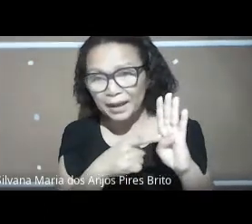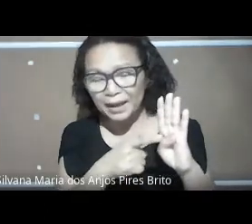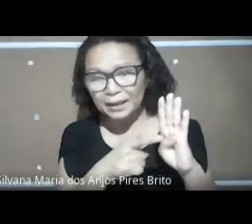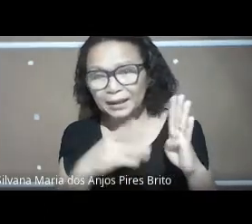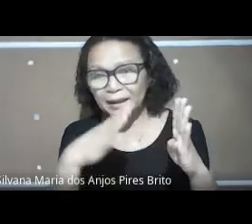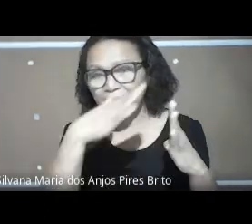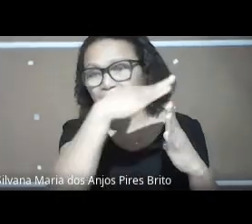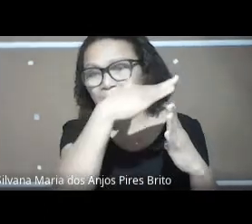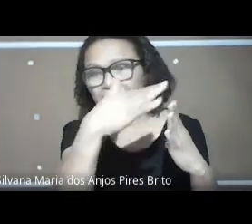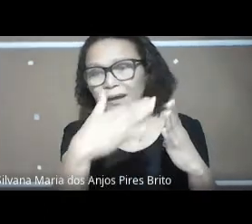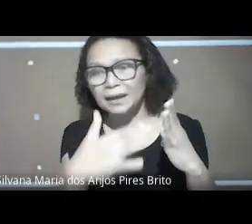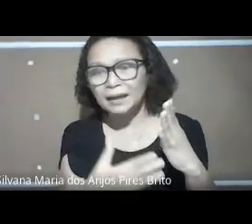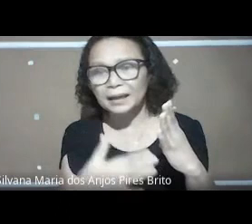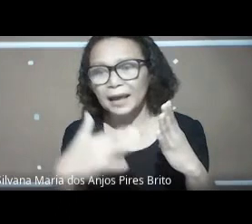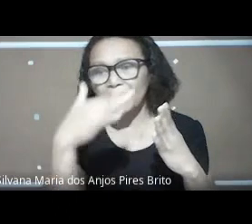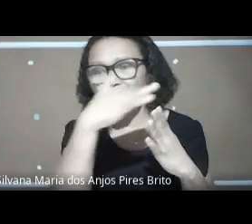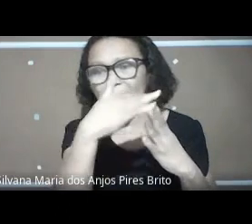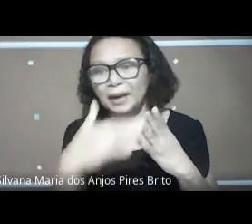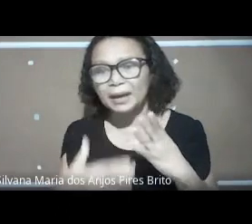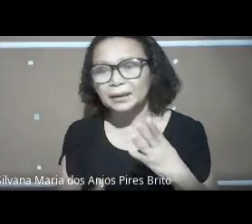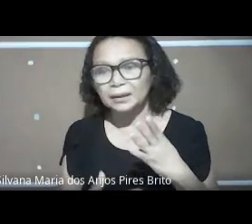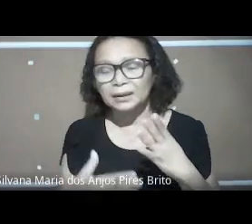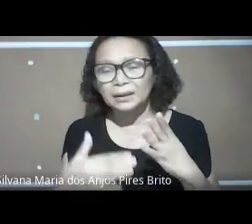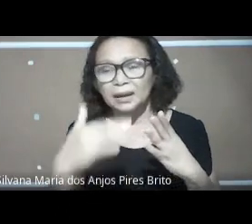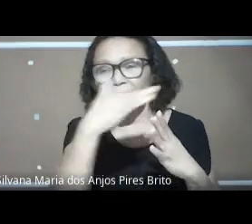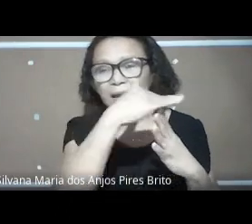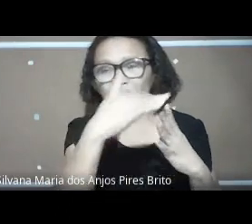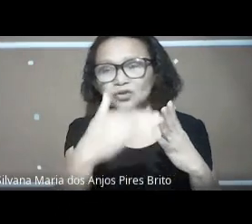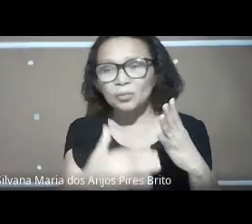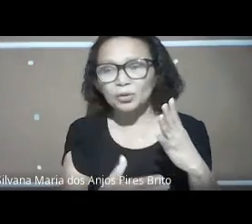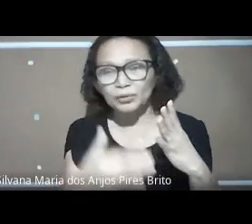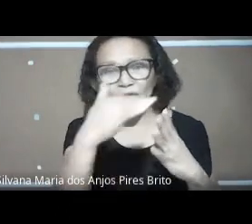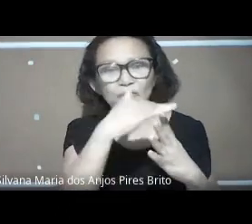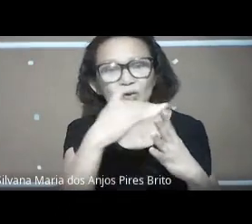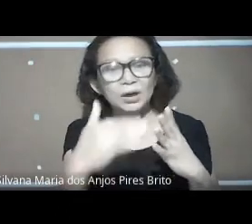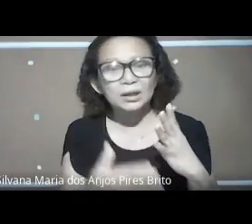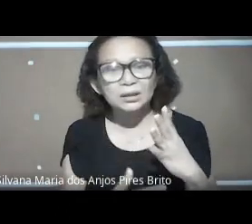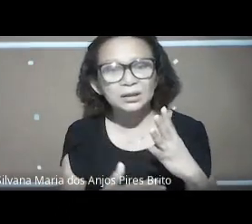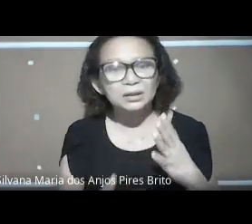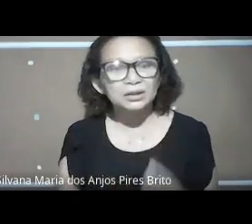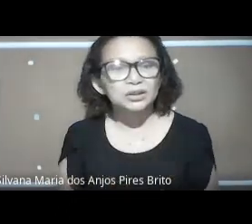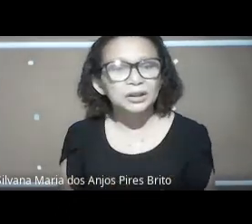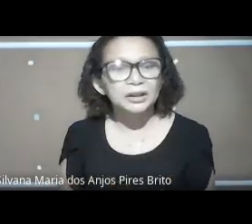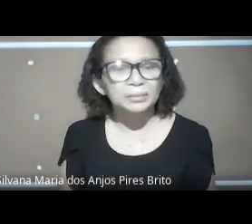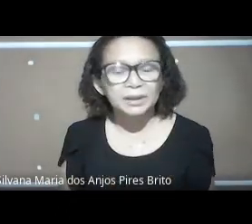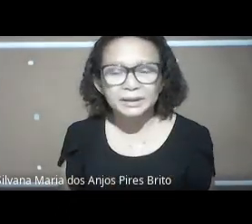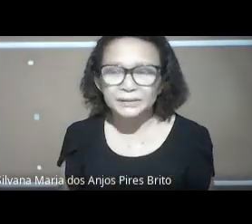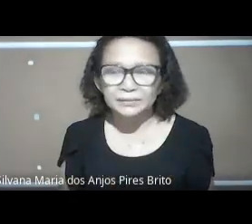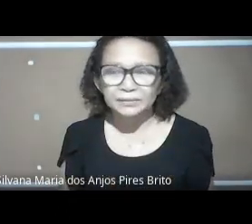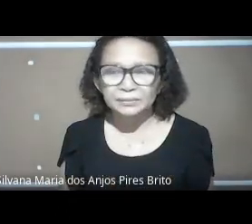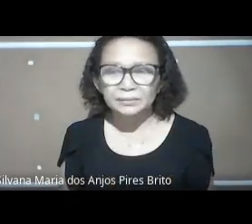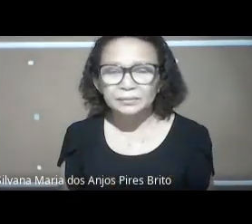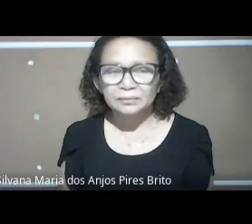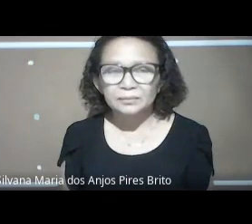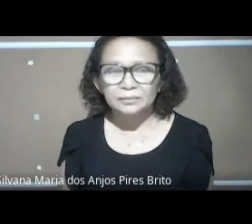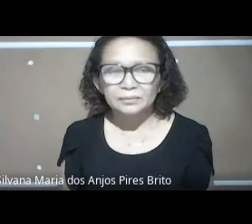letra B aqui e aqui a mão aberta. Eu sou professora de